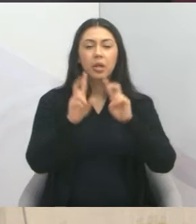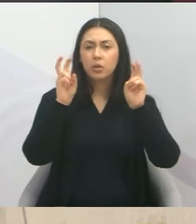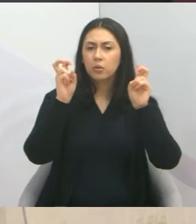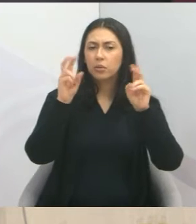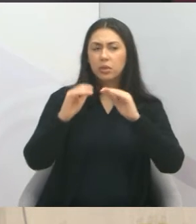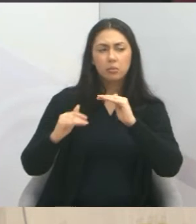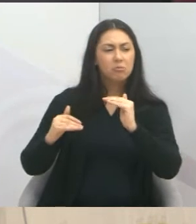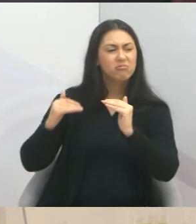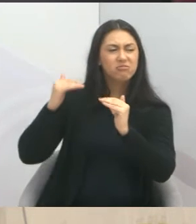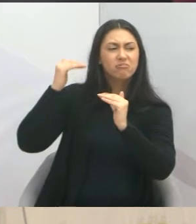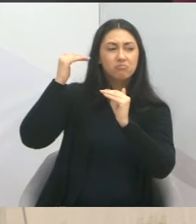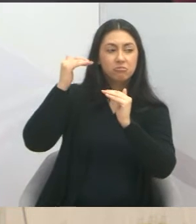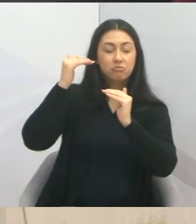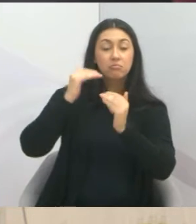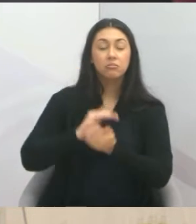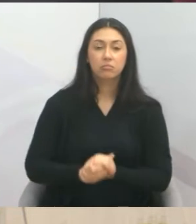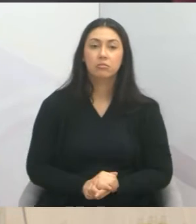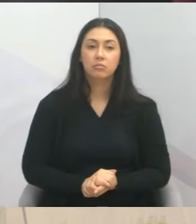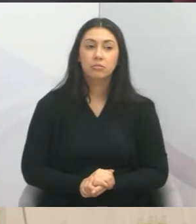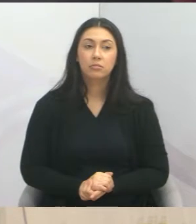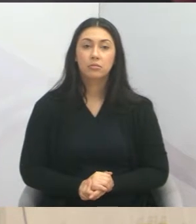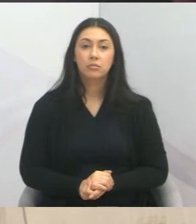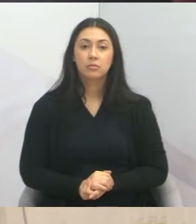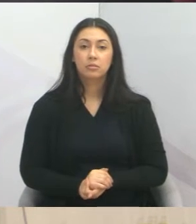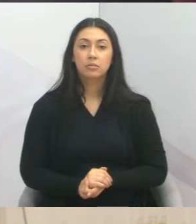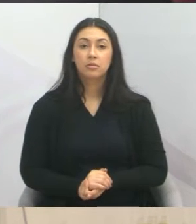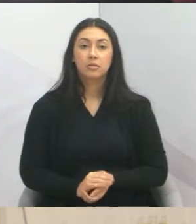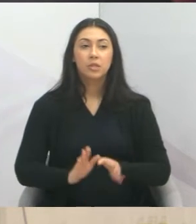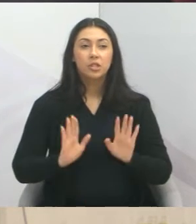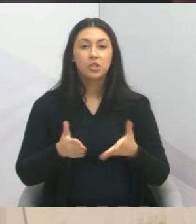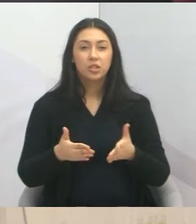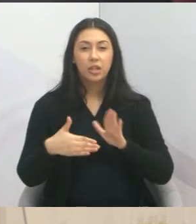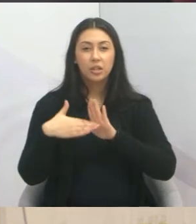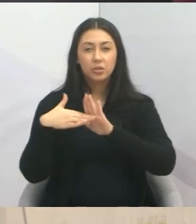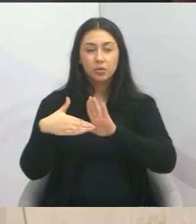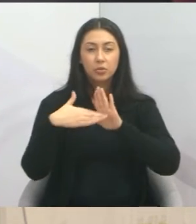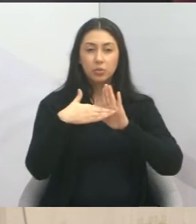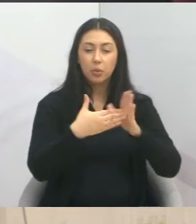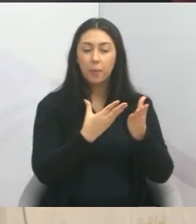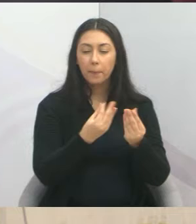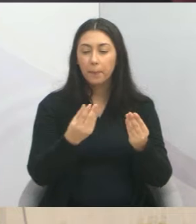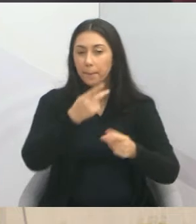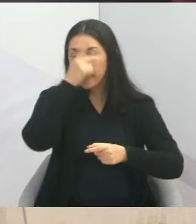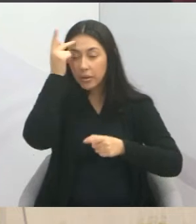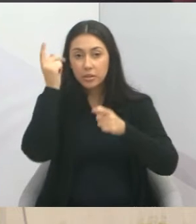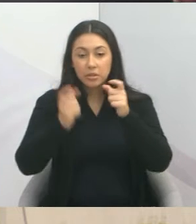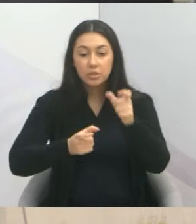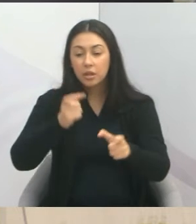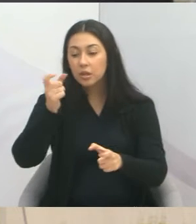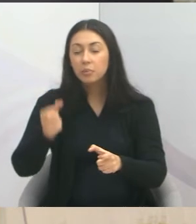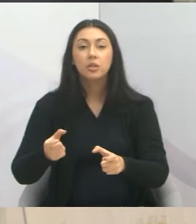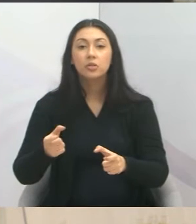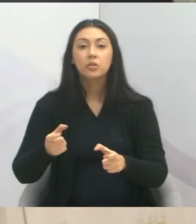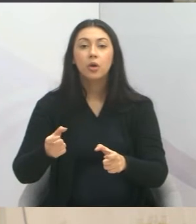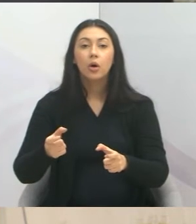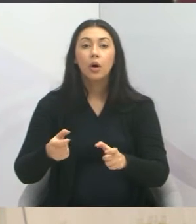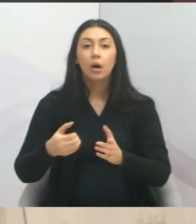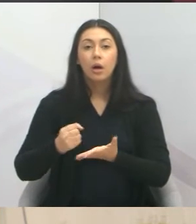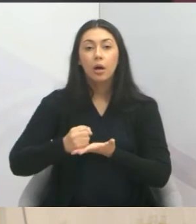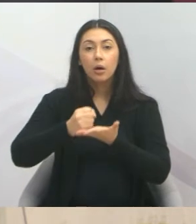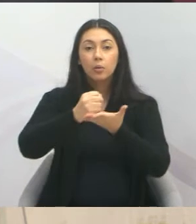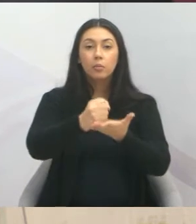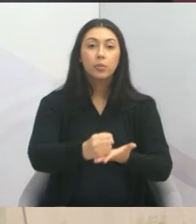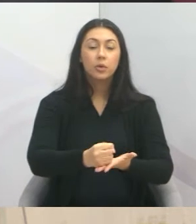elevado de elevado alcance social já extrapolou os limites da nossa cidade está servindo como base para a consolidação